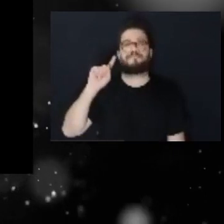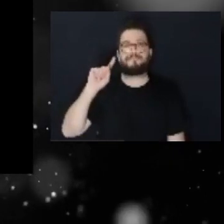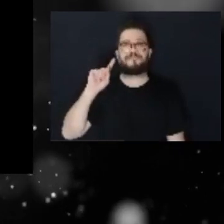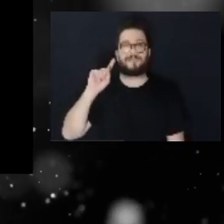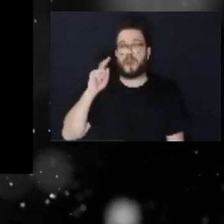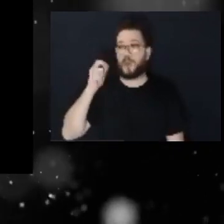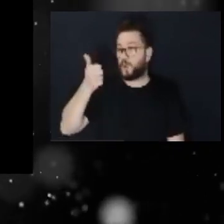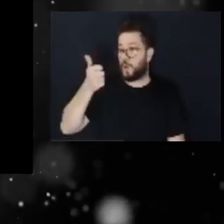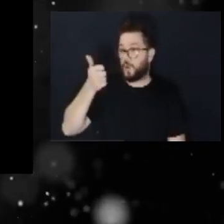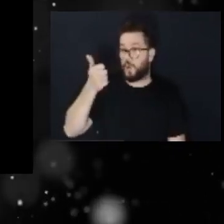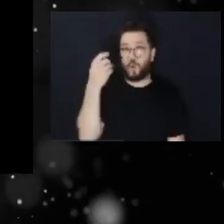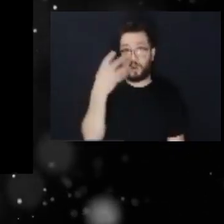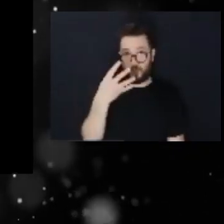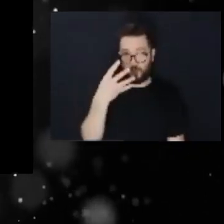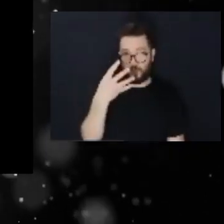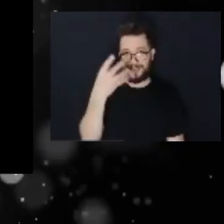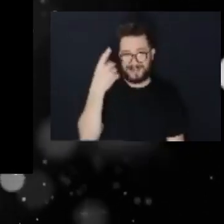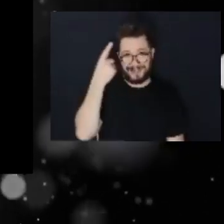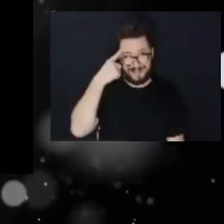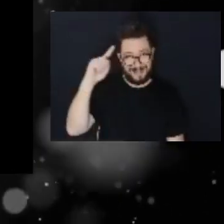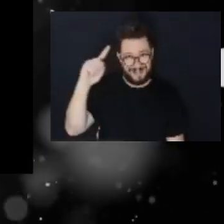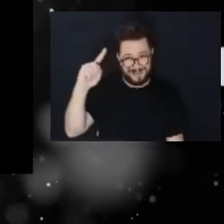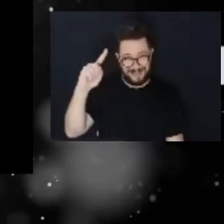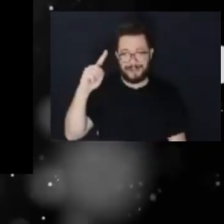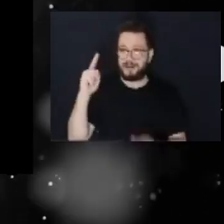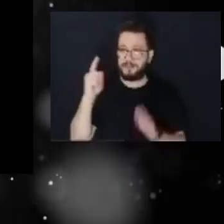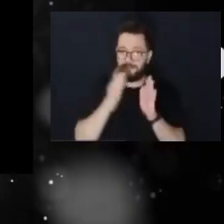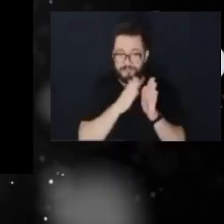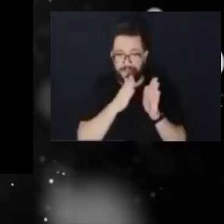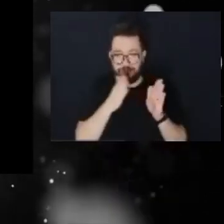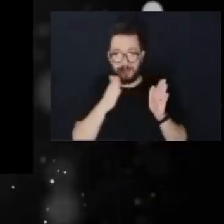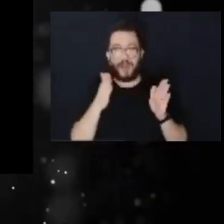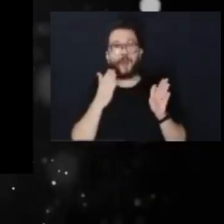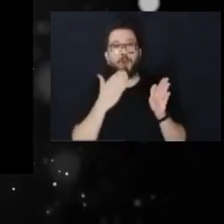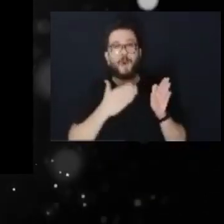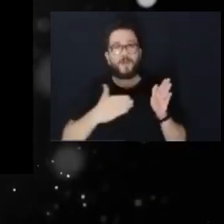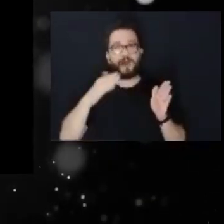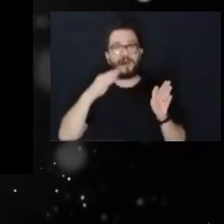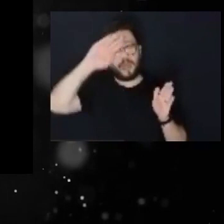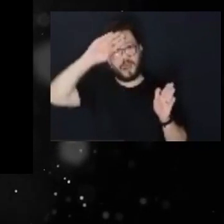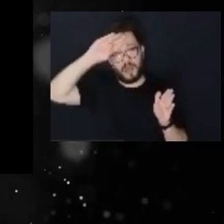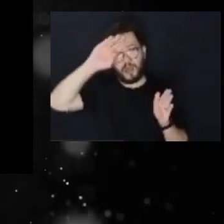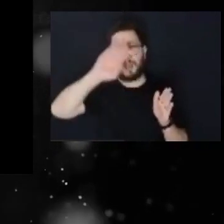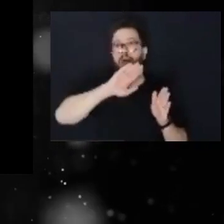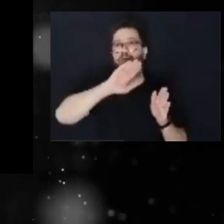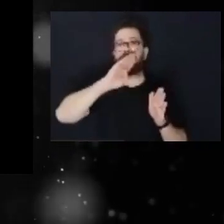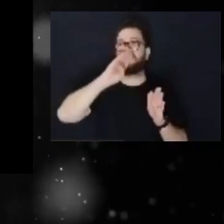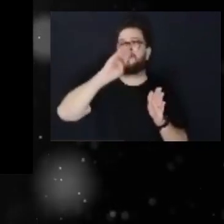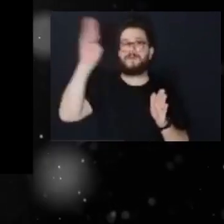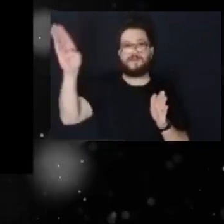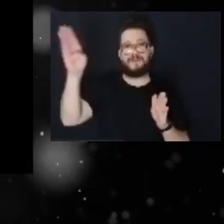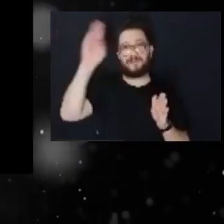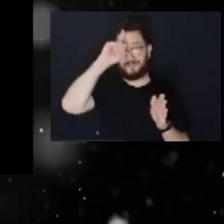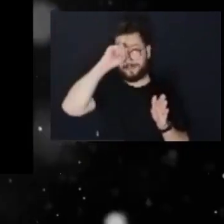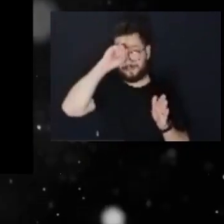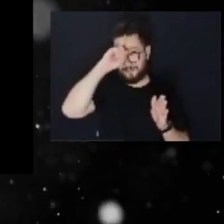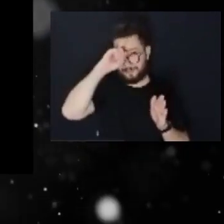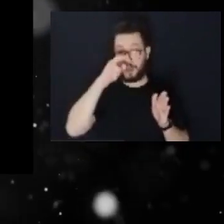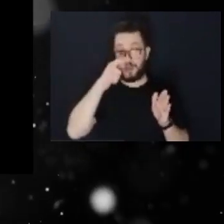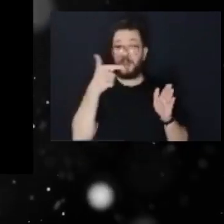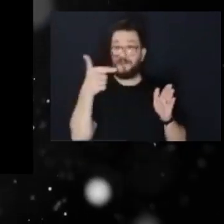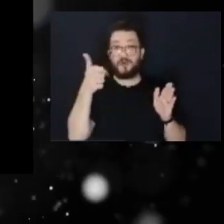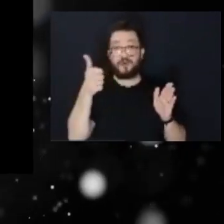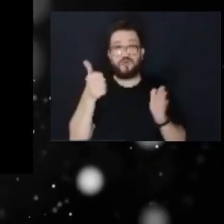você começa a surgir as internações, em 21 dias óbitos a partir de uma ampla transmissão comunitária. Nós chegamos à data